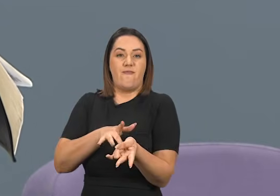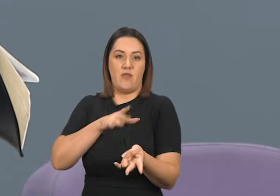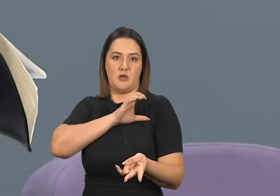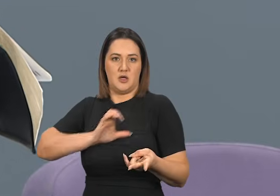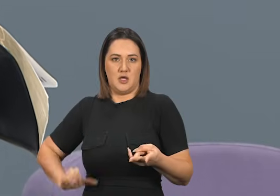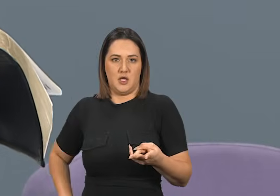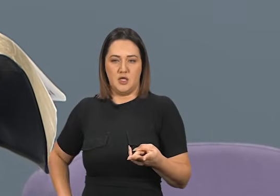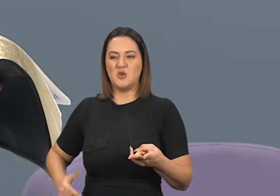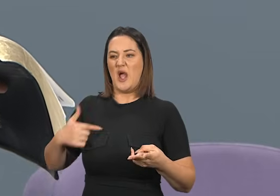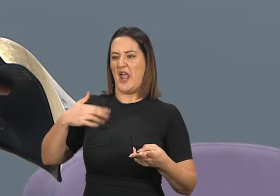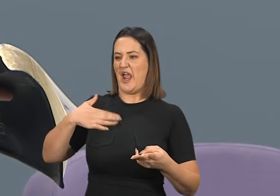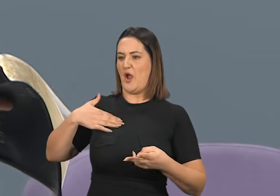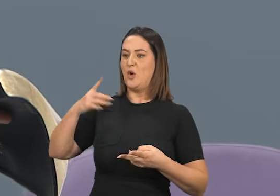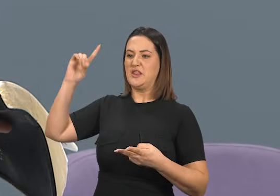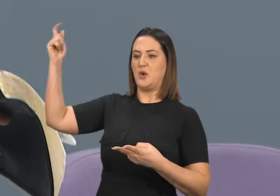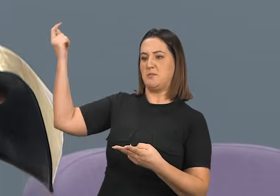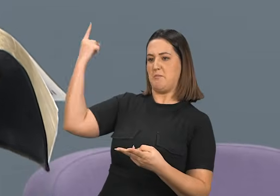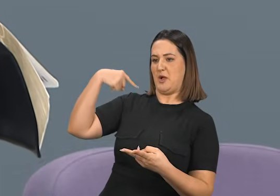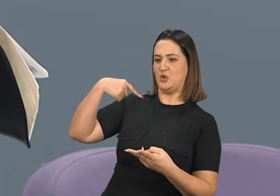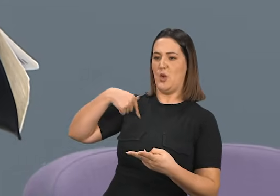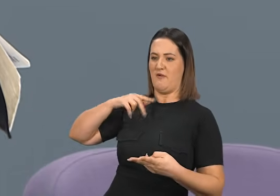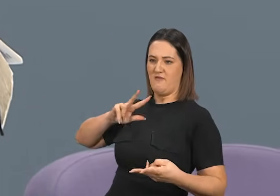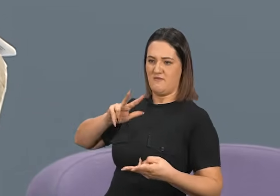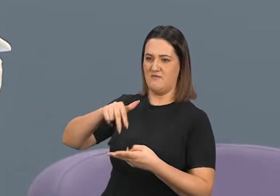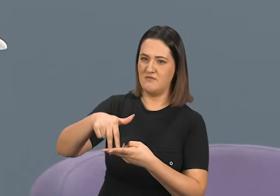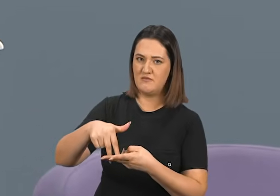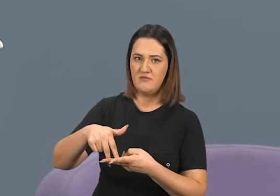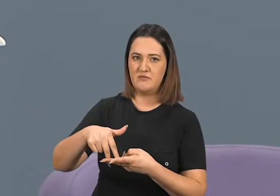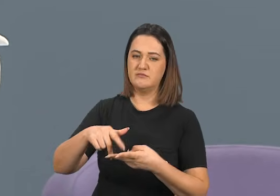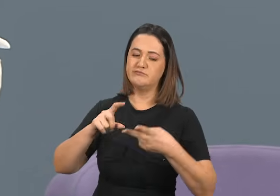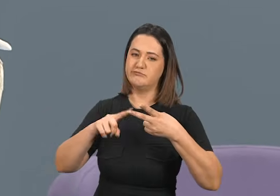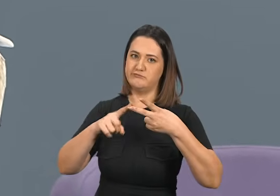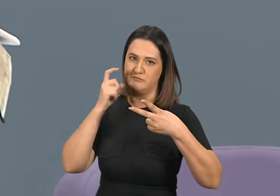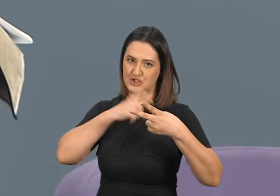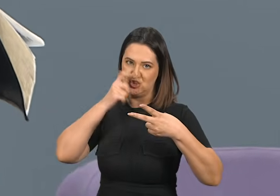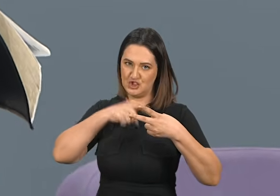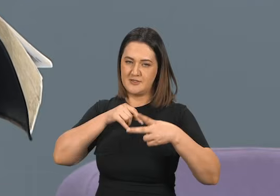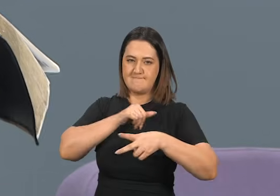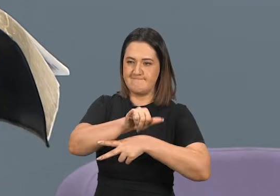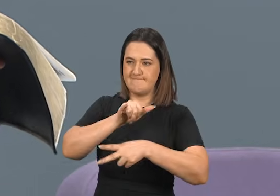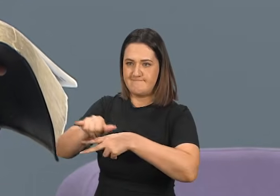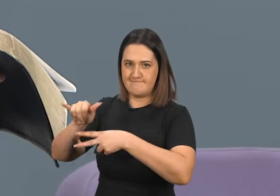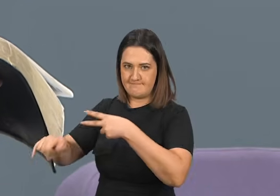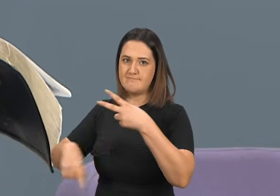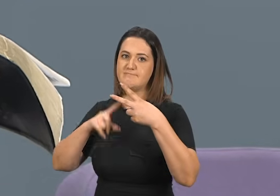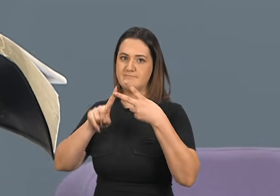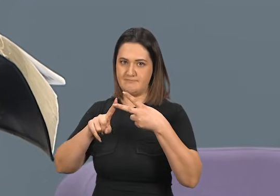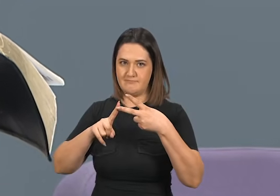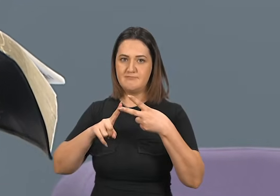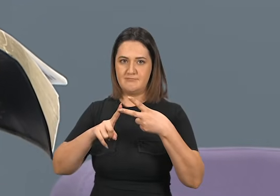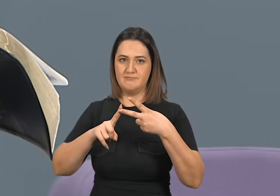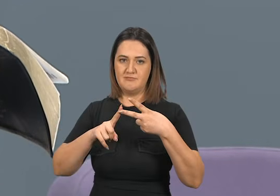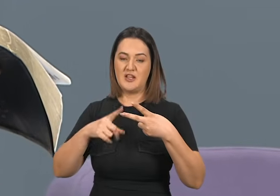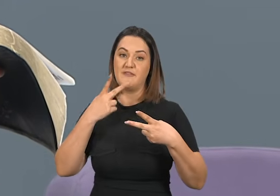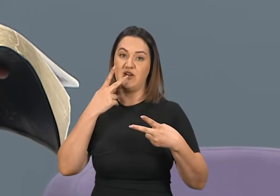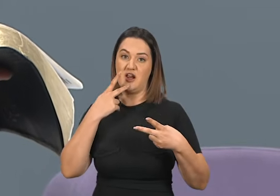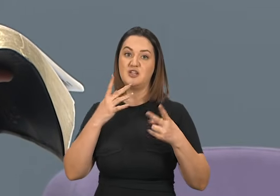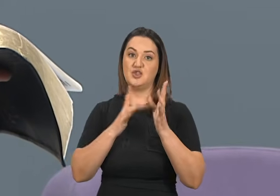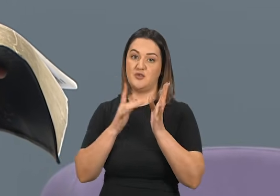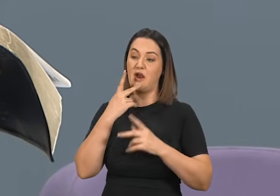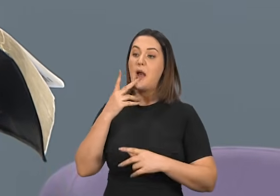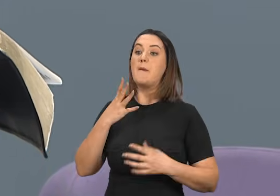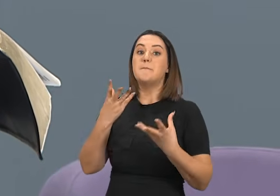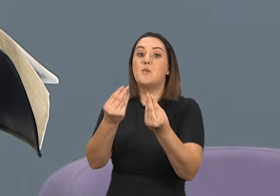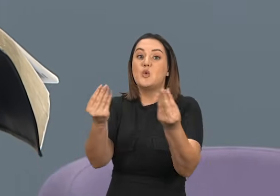Jesus, dizendo que são enviados de Jesus, dizendo que são o próprio Cristo, ou seja, muitos